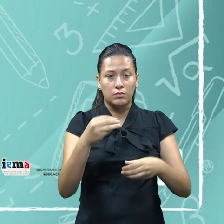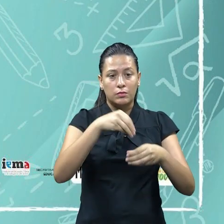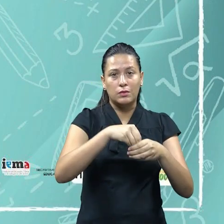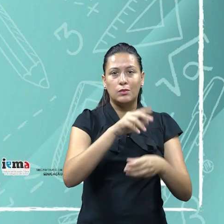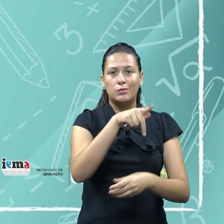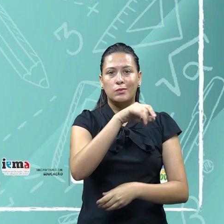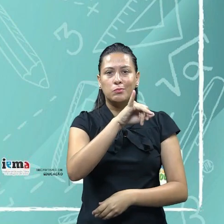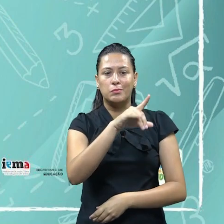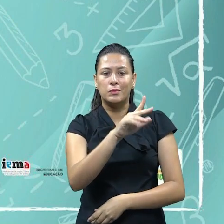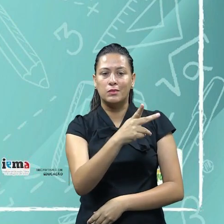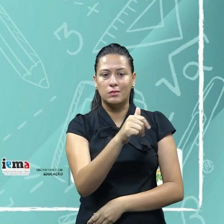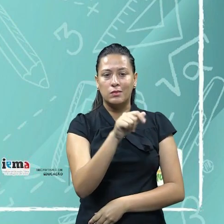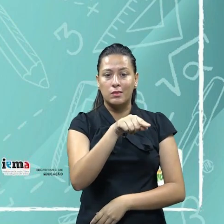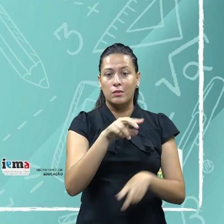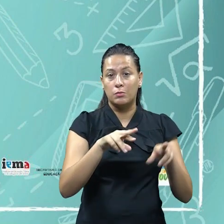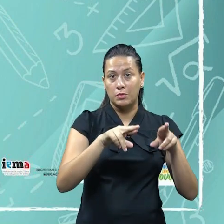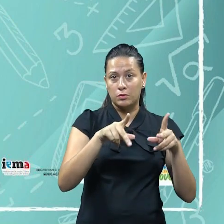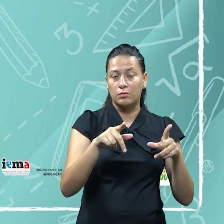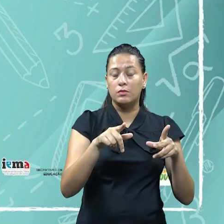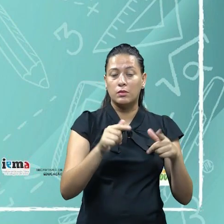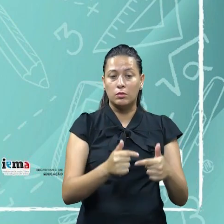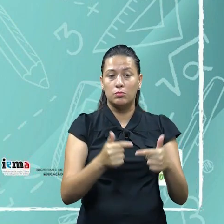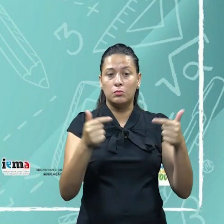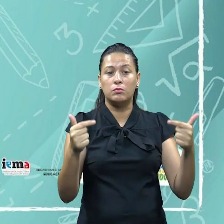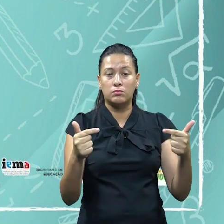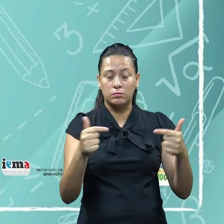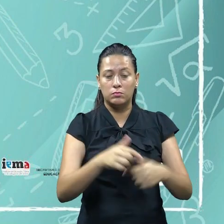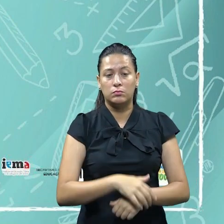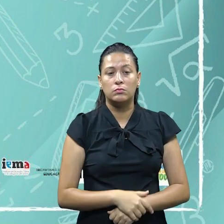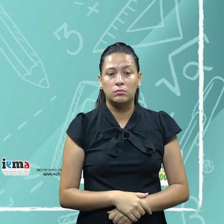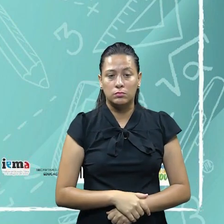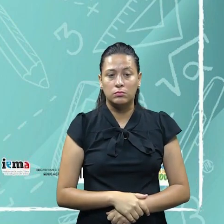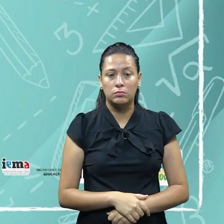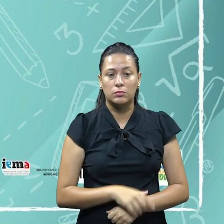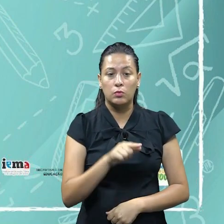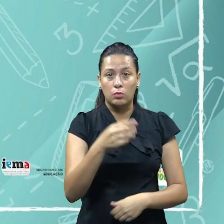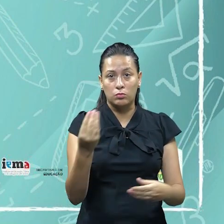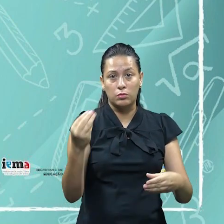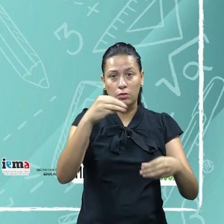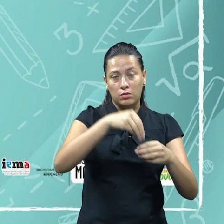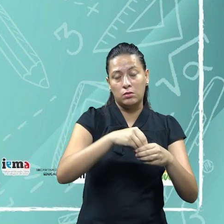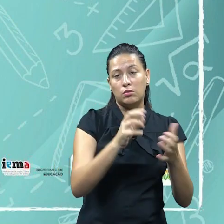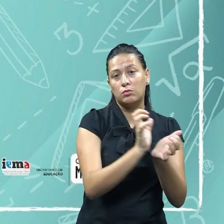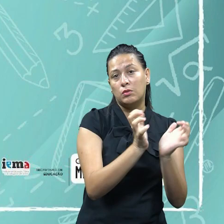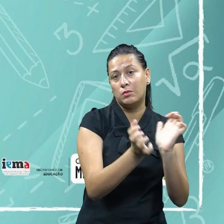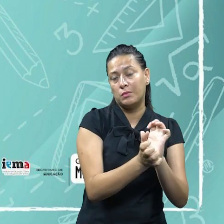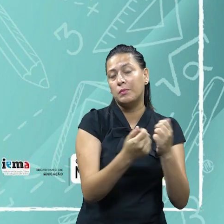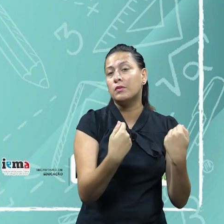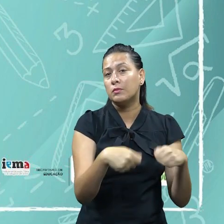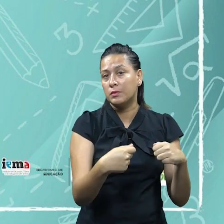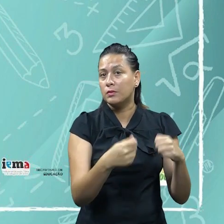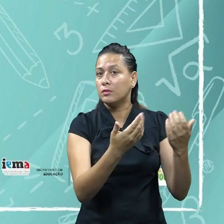há uma diferença de potencial e quando ela é colocada em algum aparelho que precise